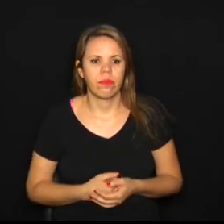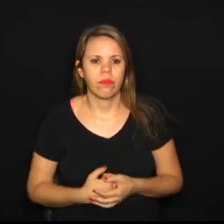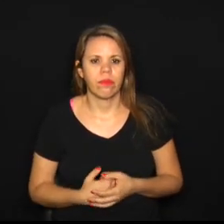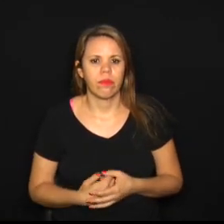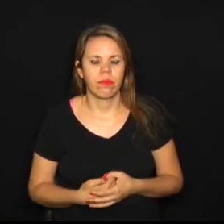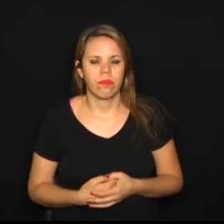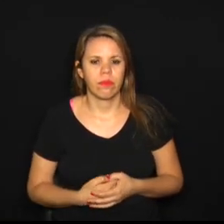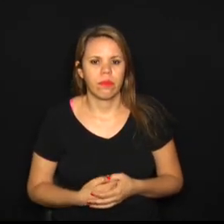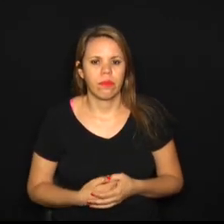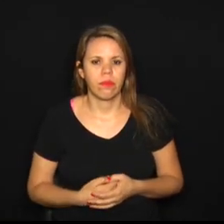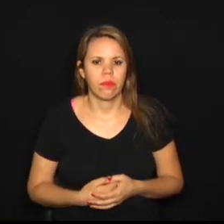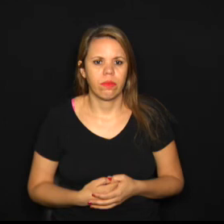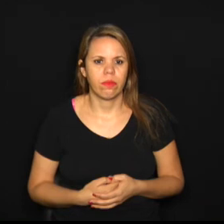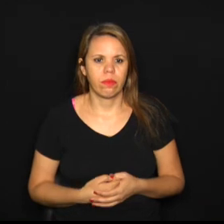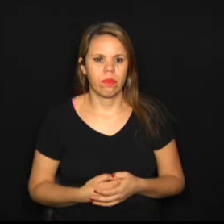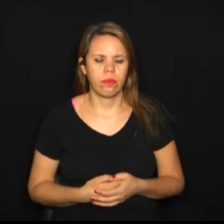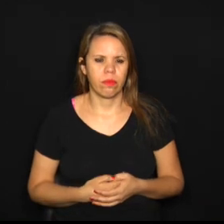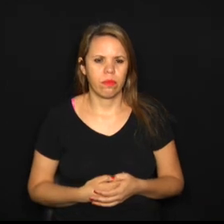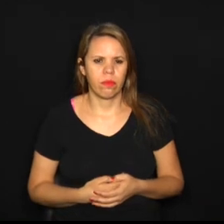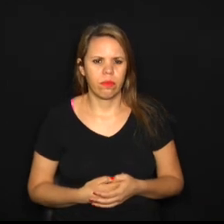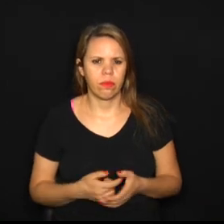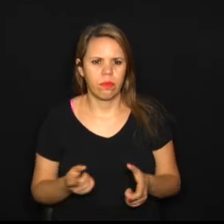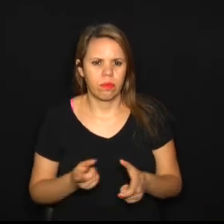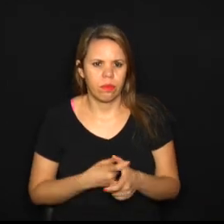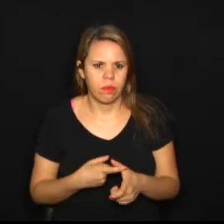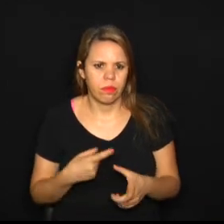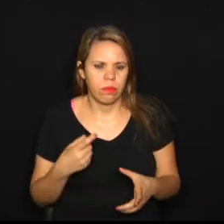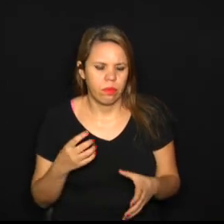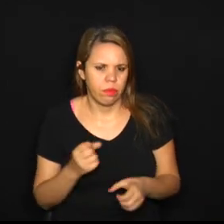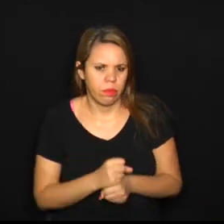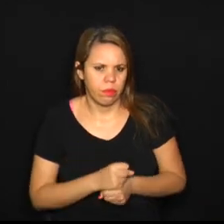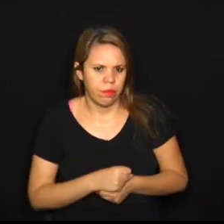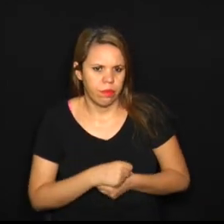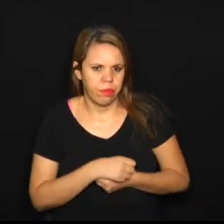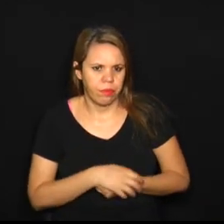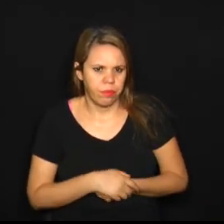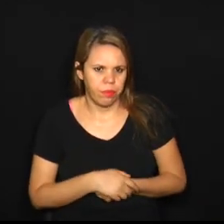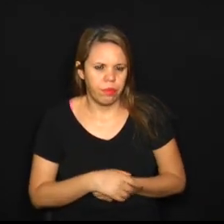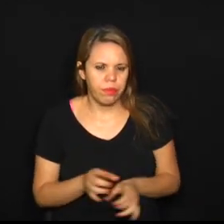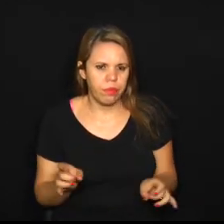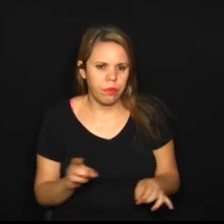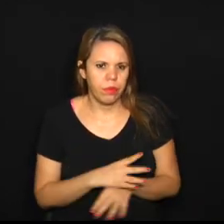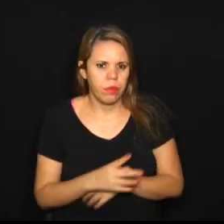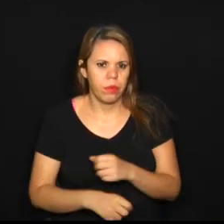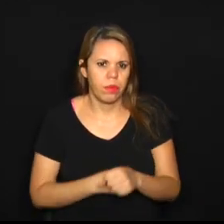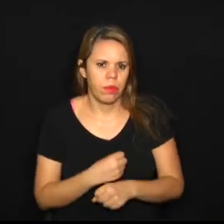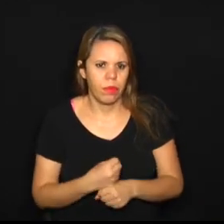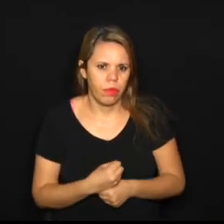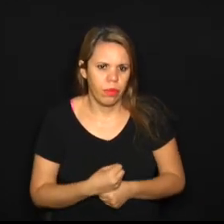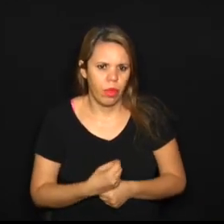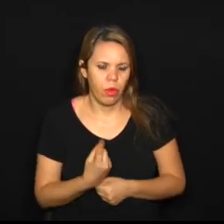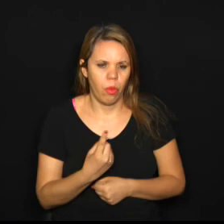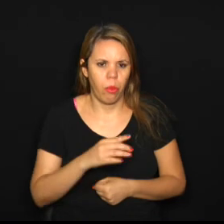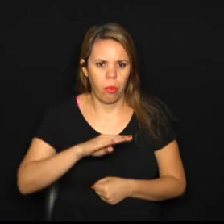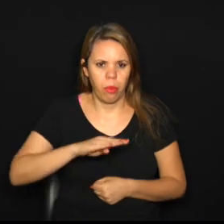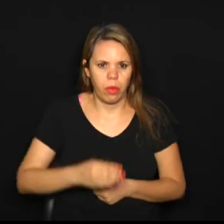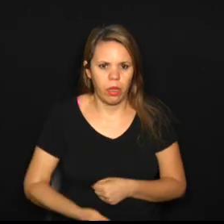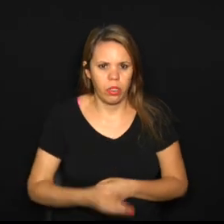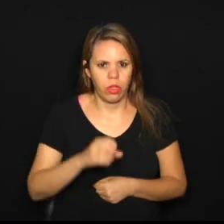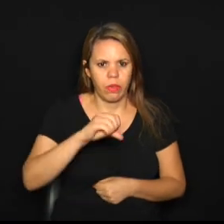pelo Senado. Então, nossa dívida, ela fechou o ano com 1 bilhão, dívida líquida, né?